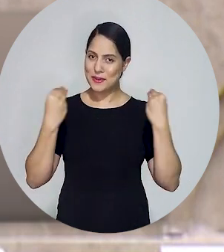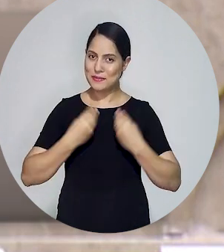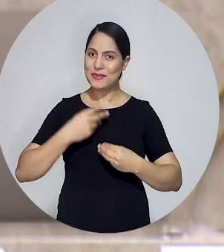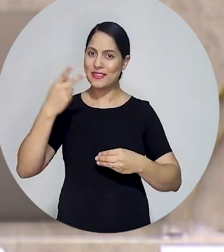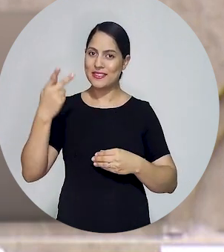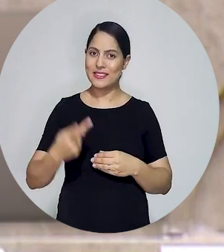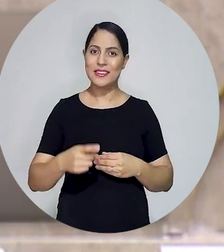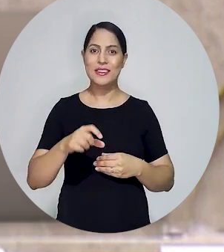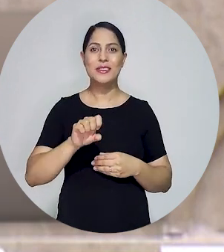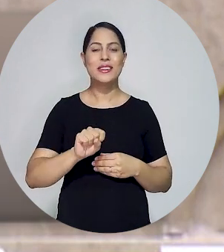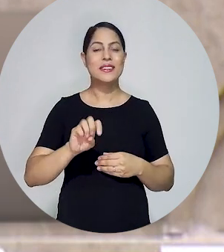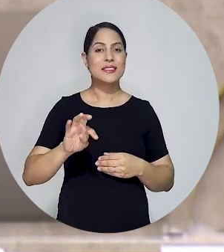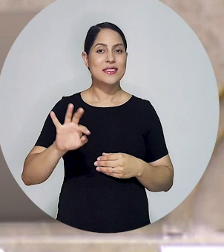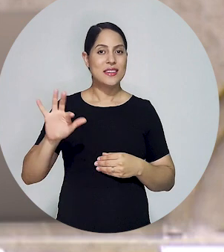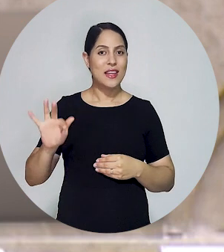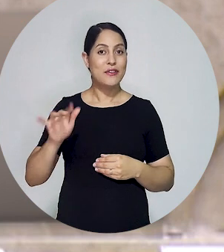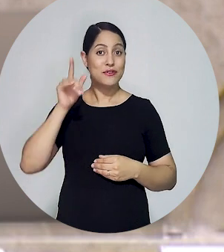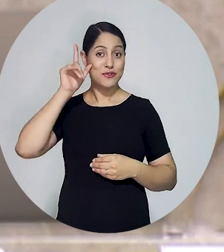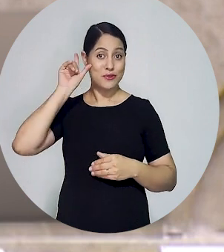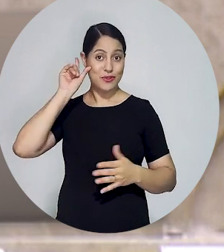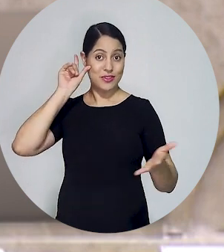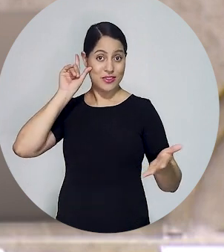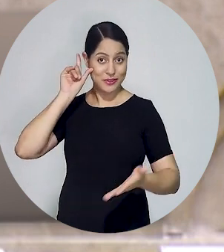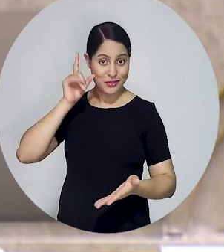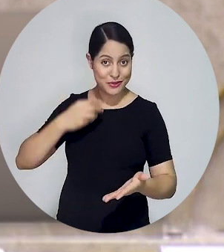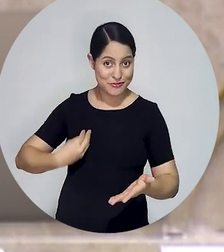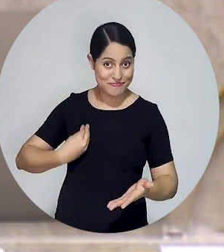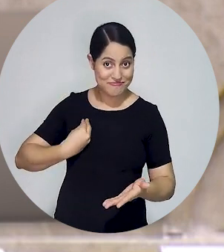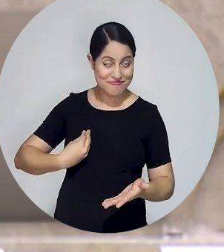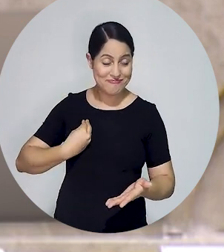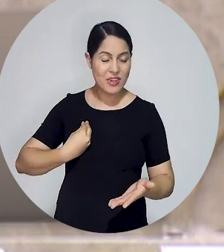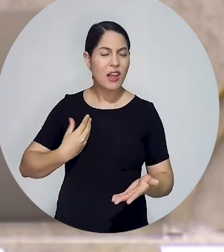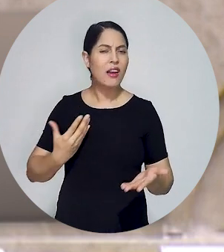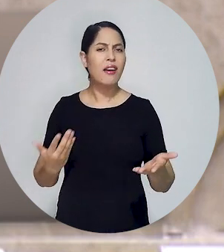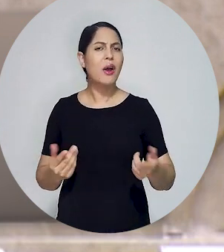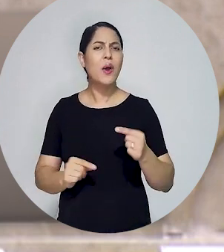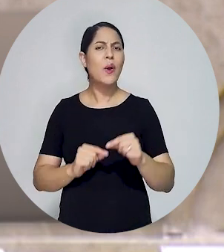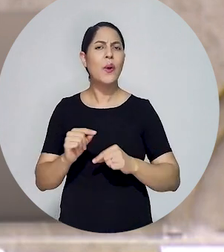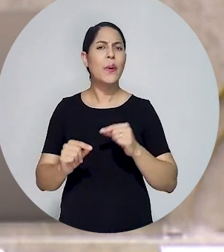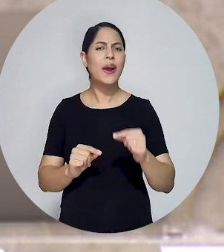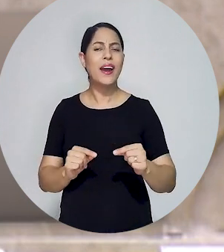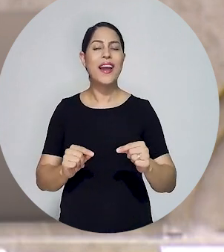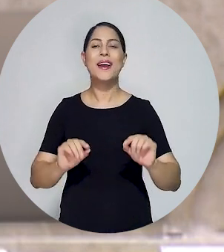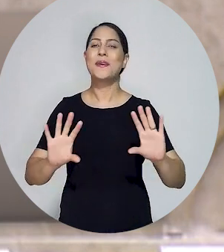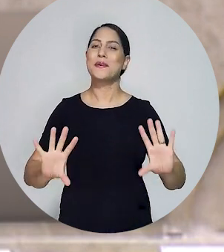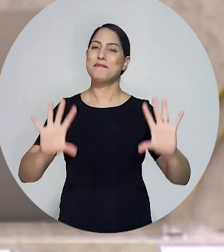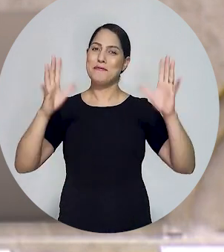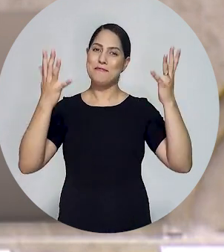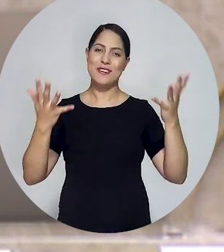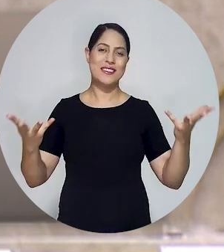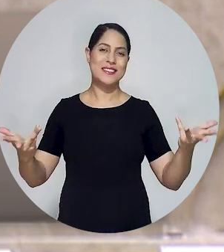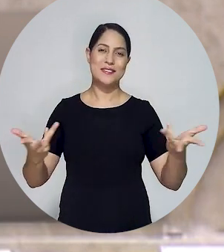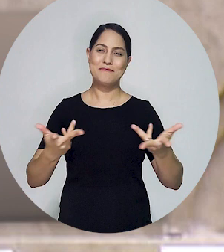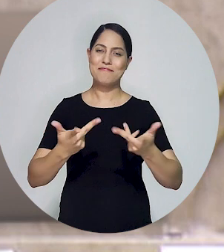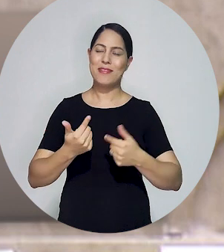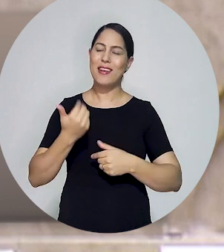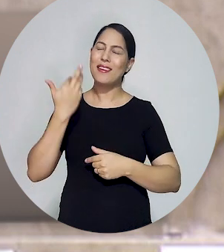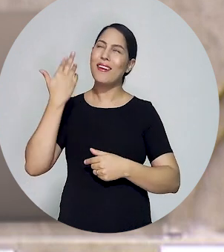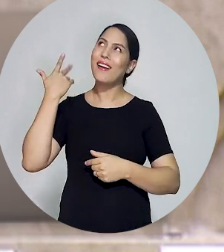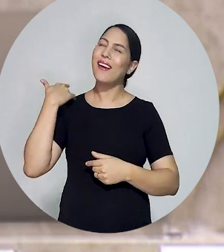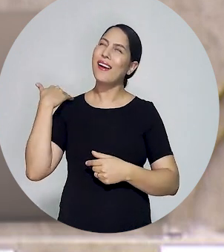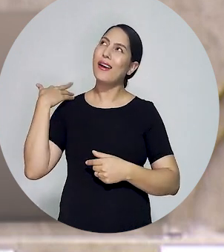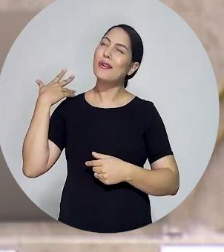dos ministros desta Casa, de ontem e de hoje, colhidas para esta comemoração,